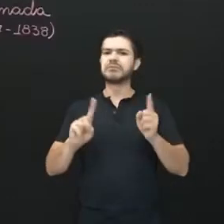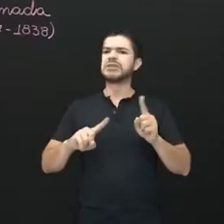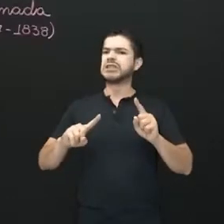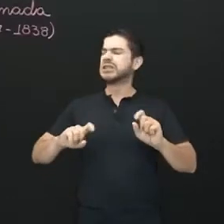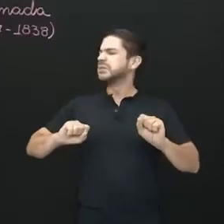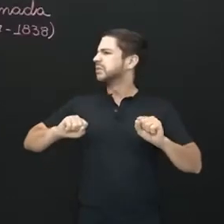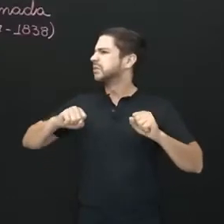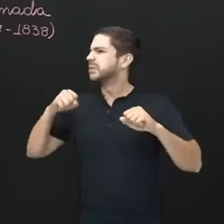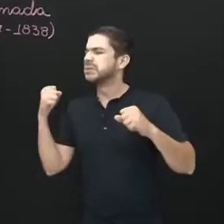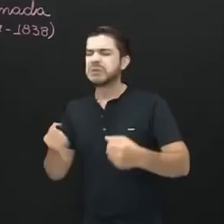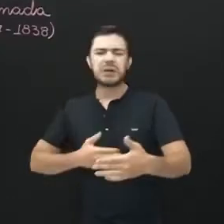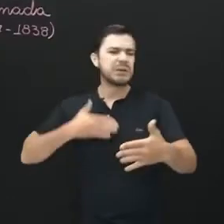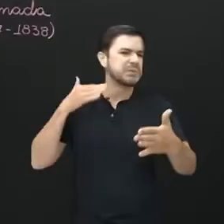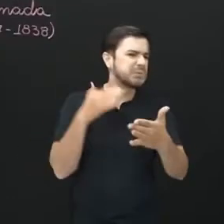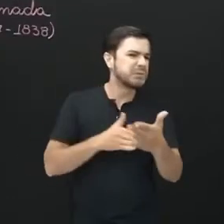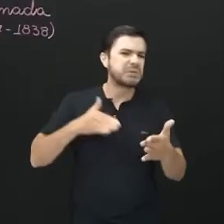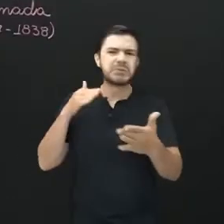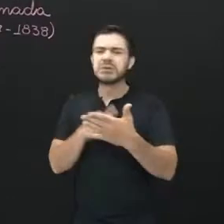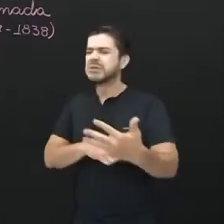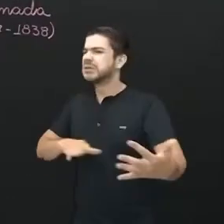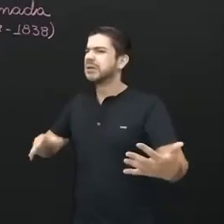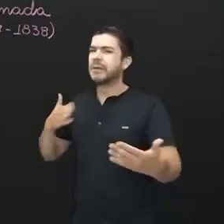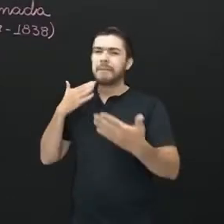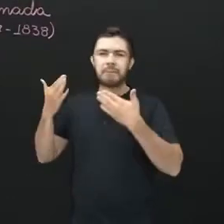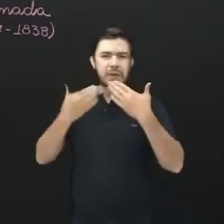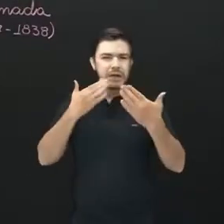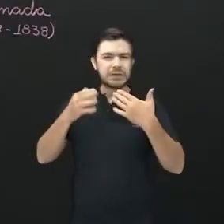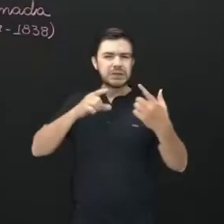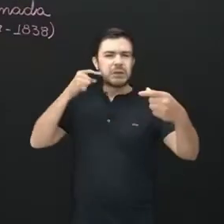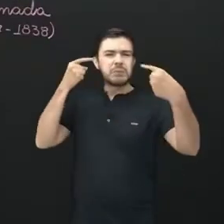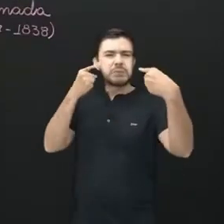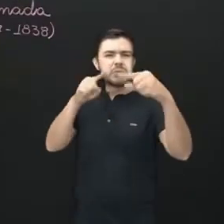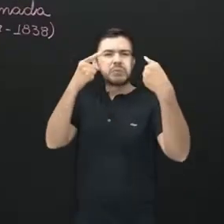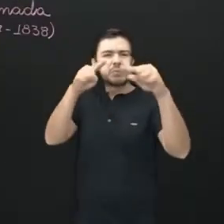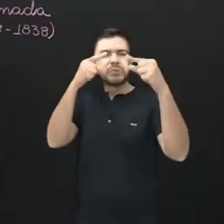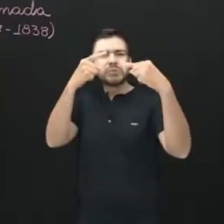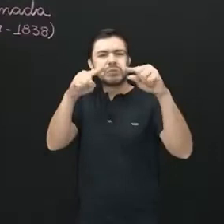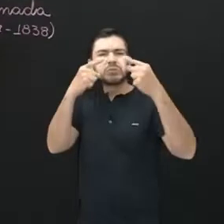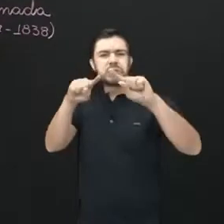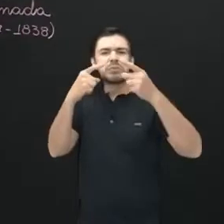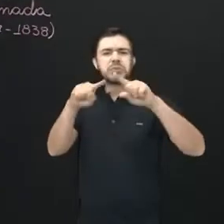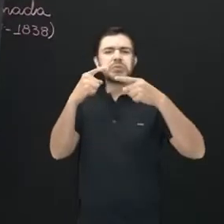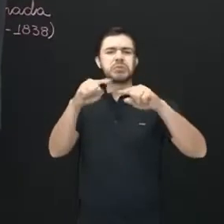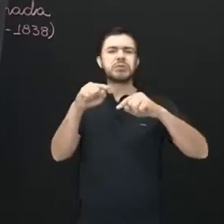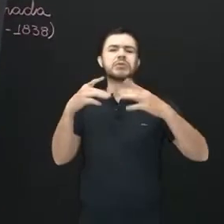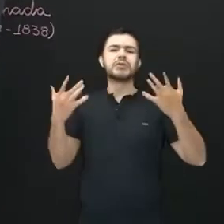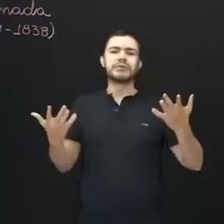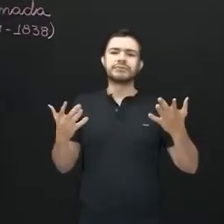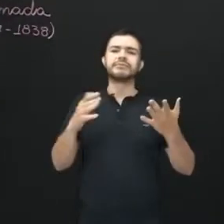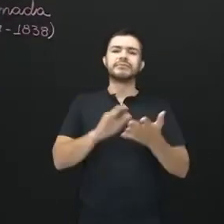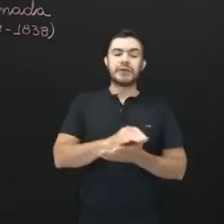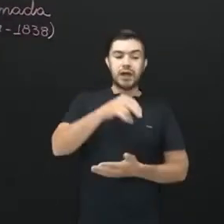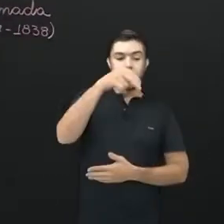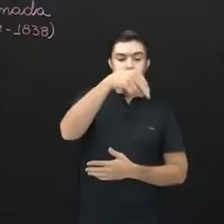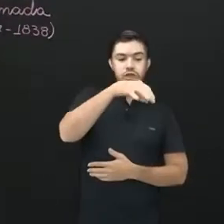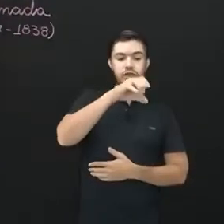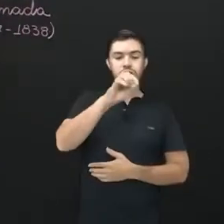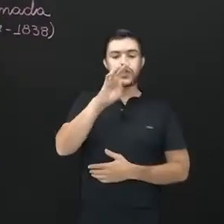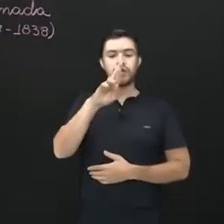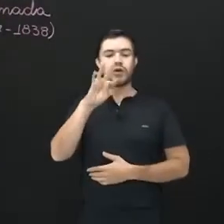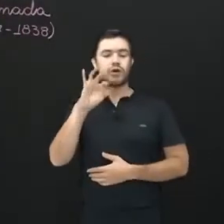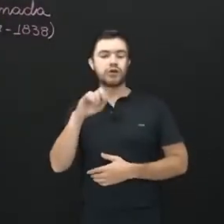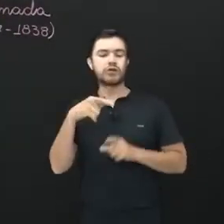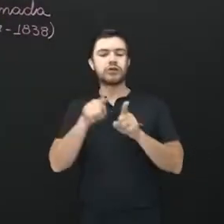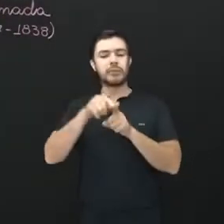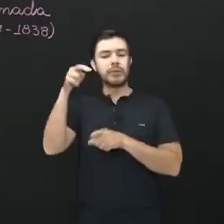imperador, fazendo com que Dom Pedro I tivesse que mandar tropas e pressionar politicamente a região norte e nordeste do país